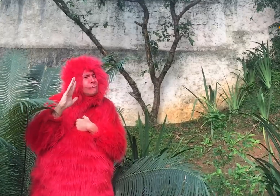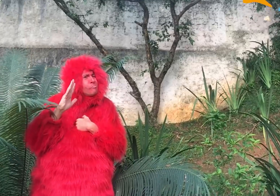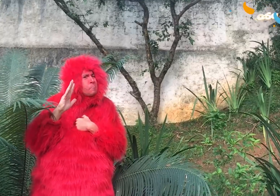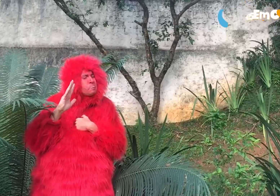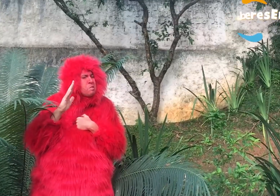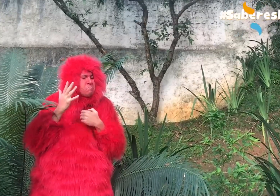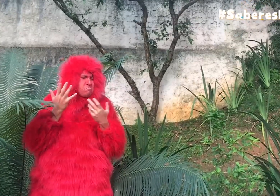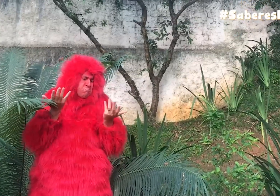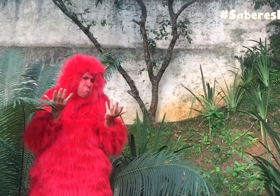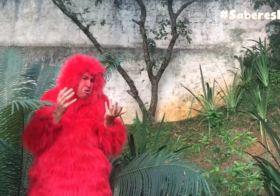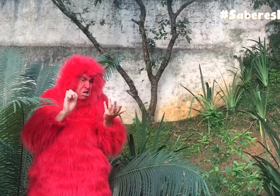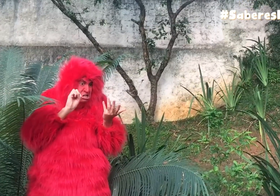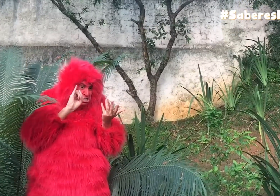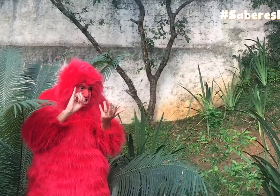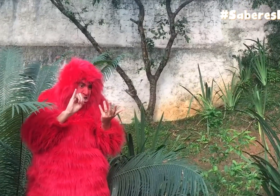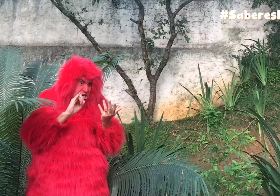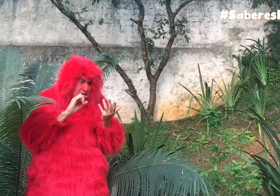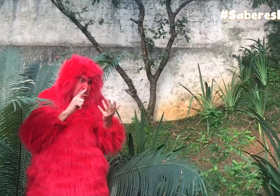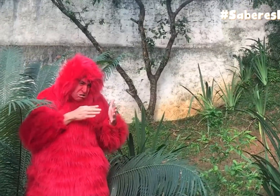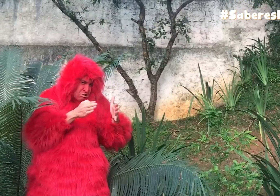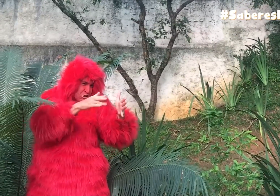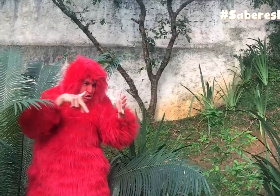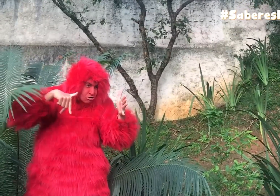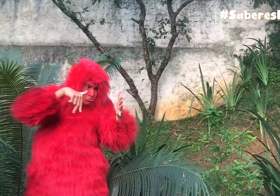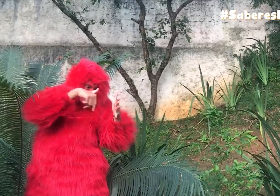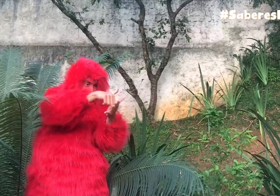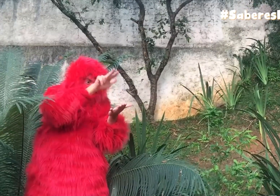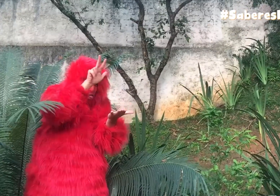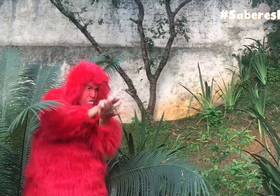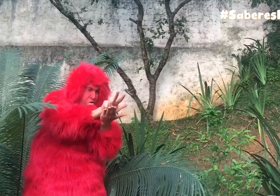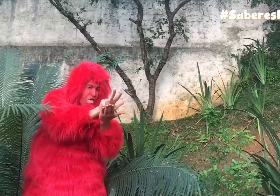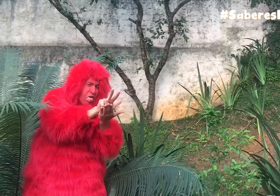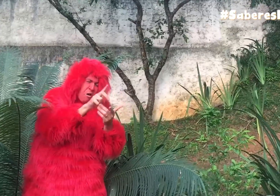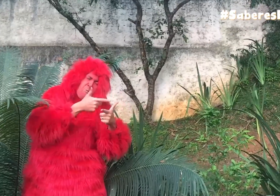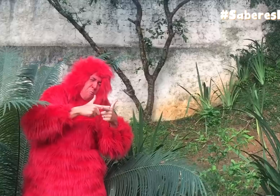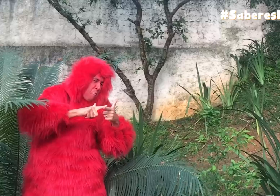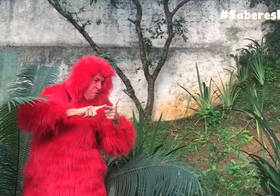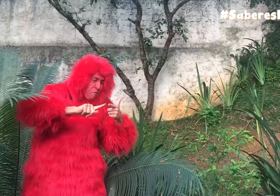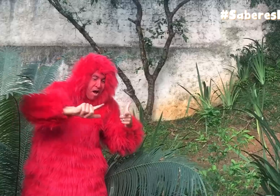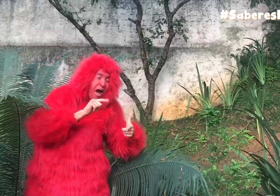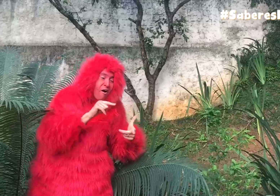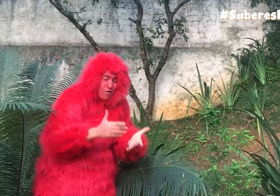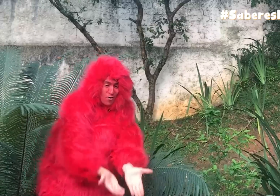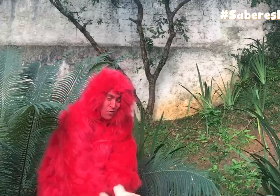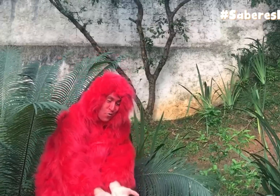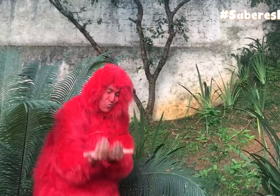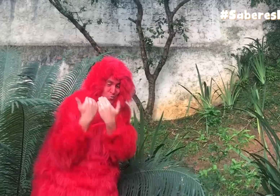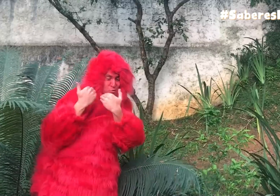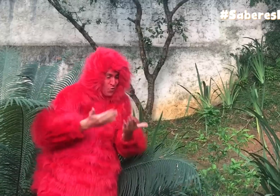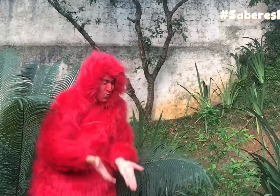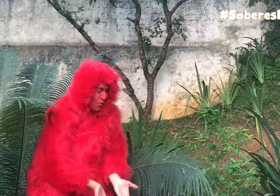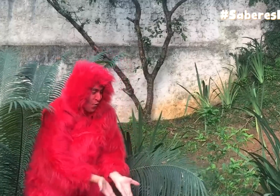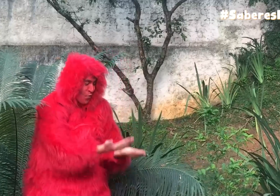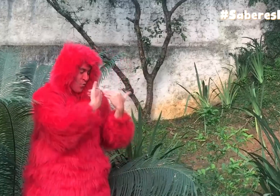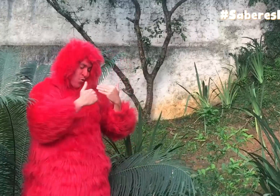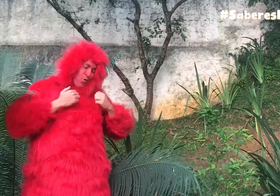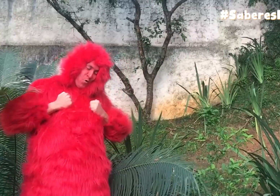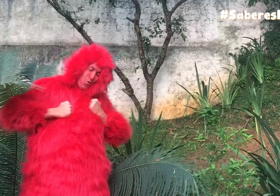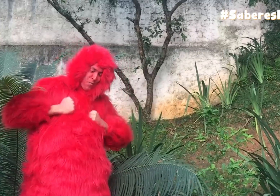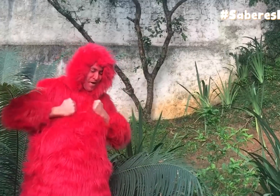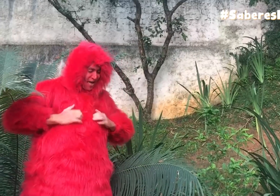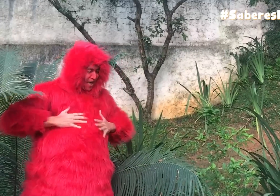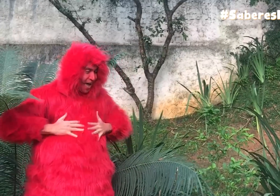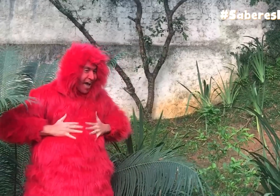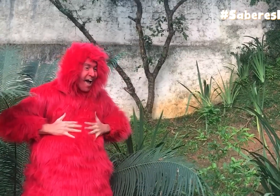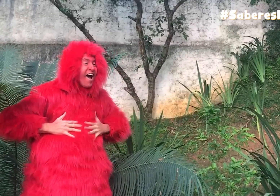Pensando bem. Horas. Se eu tentar atravessar e cair na água, não tem problema. Eu tomo